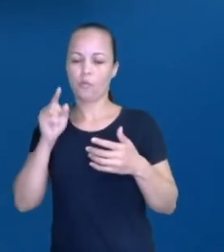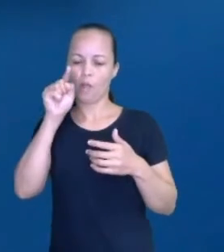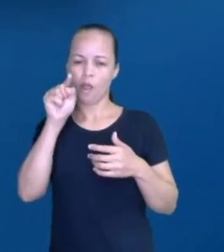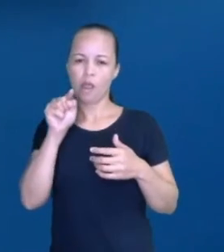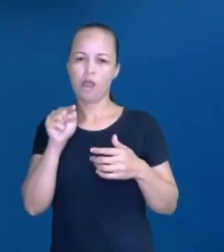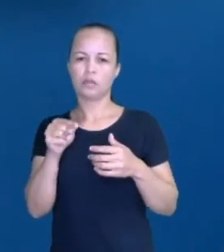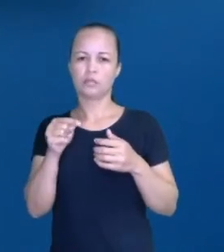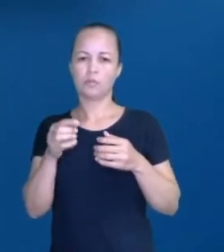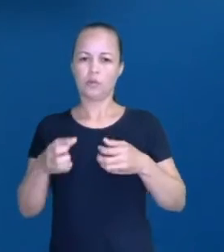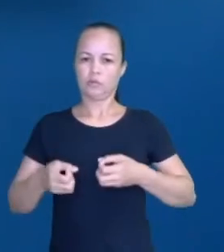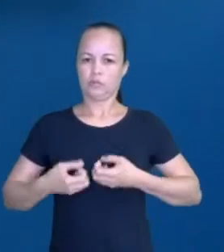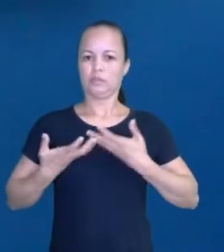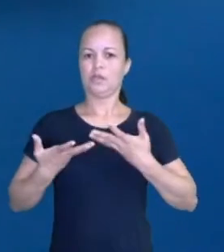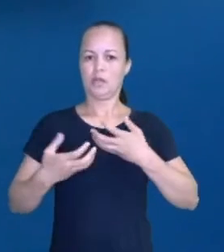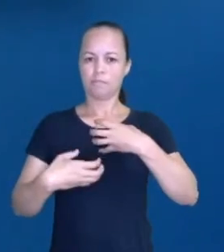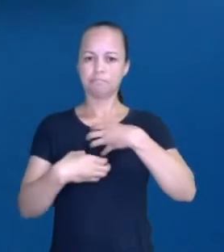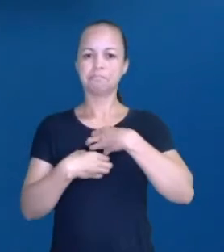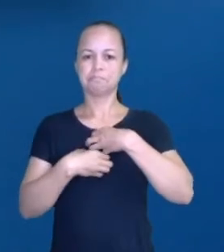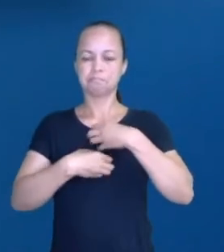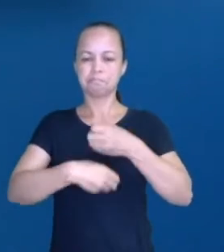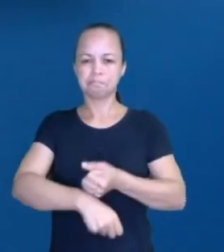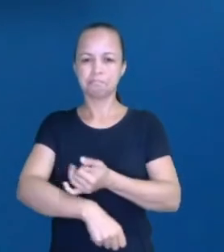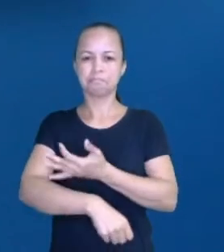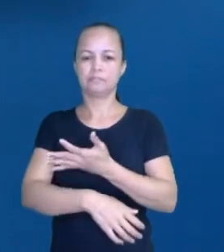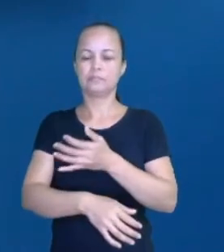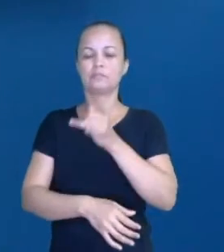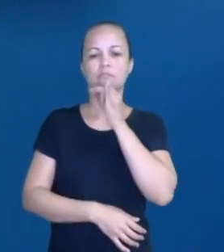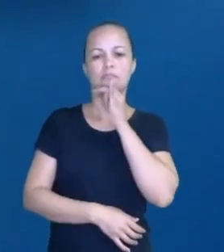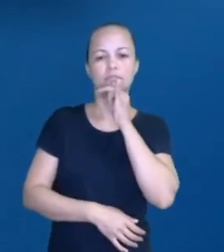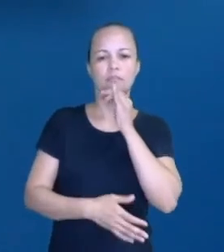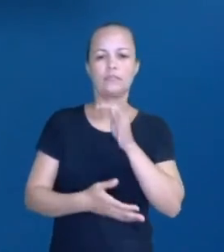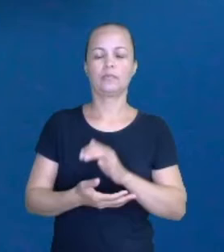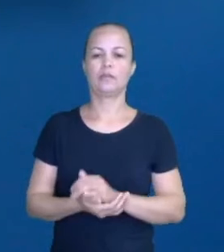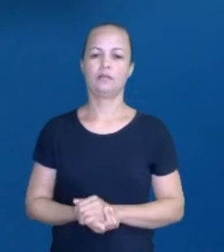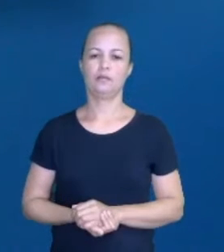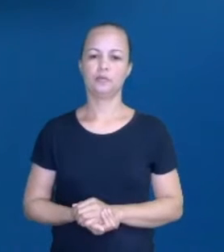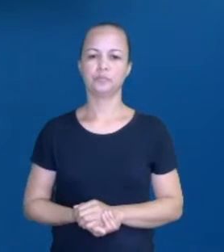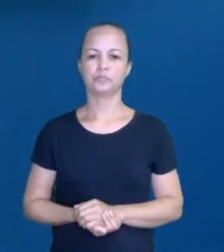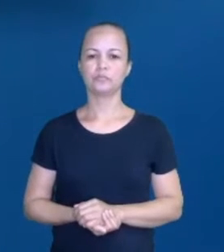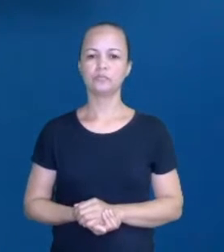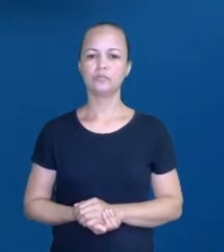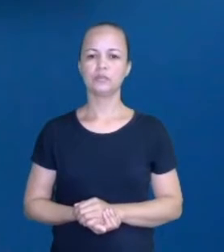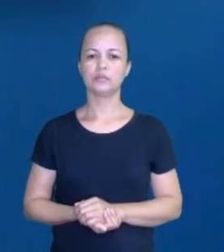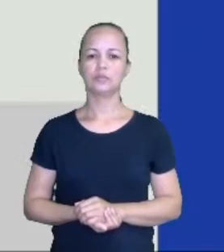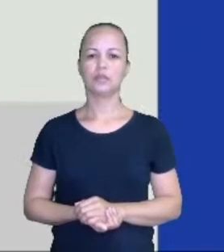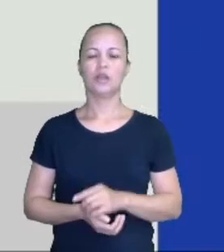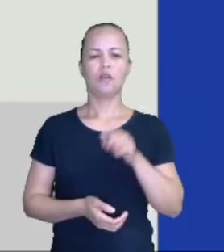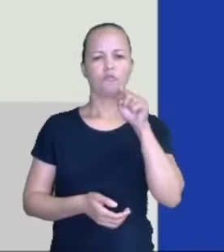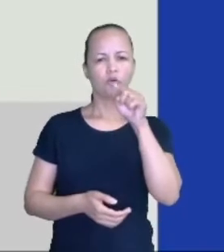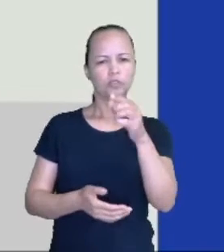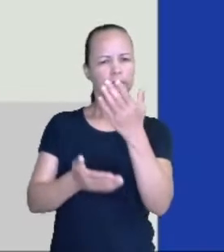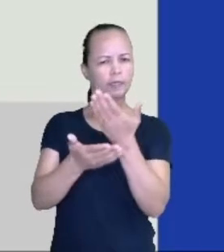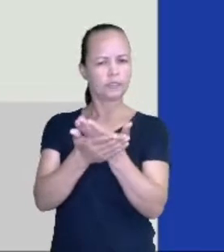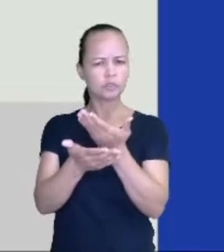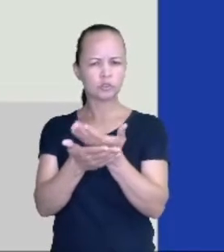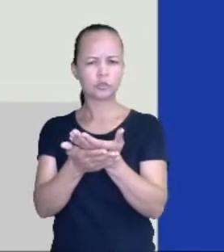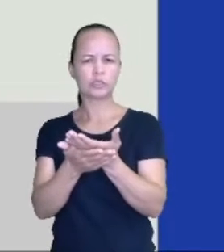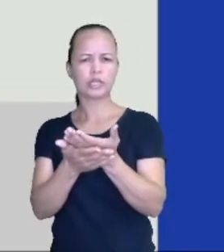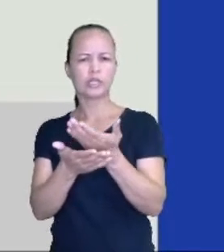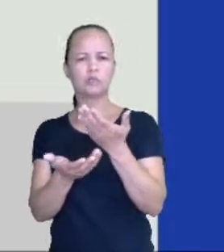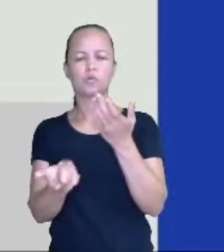pergunta aí tem um pouquinho de emoção, como por exemplo: você não está assistindo às aulas